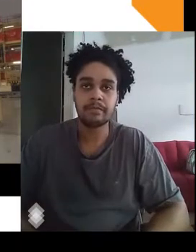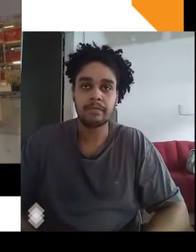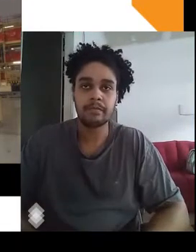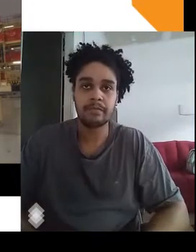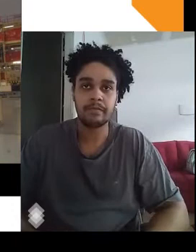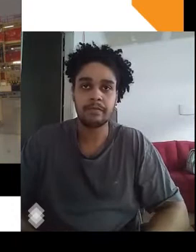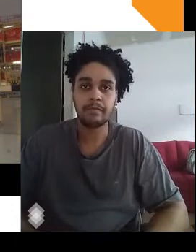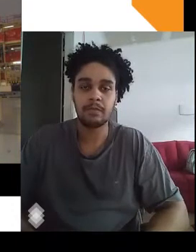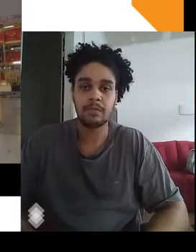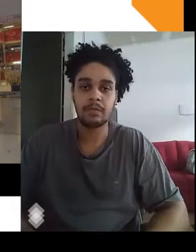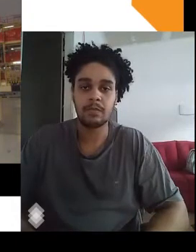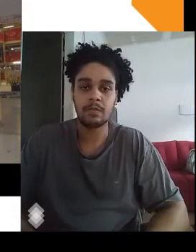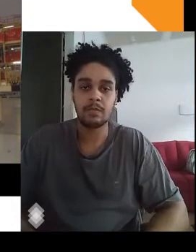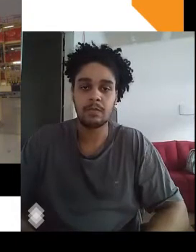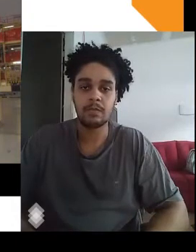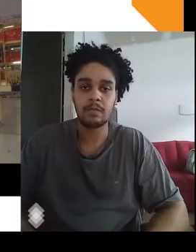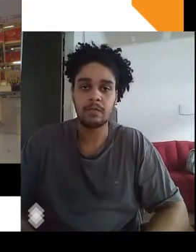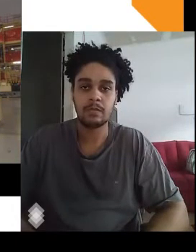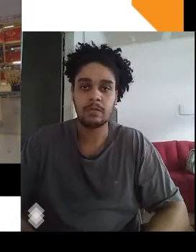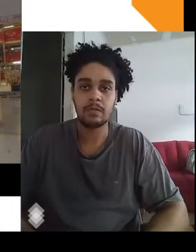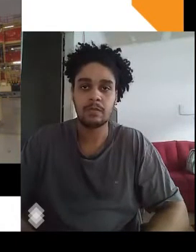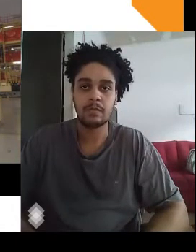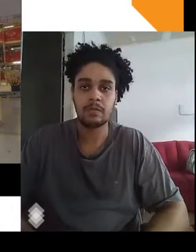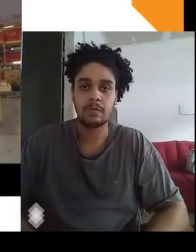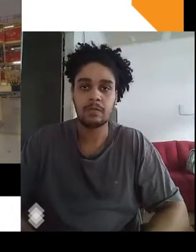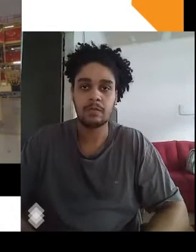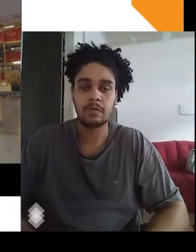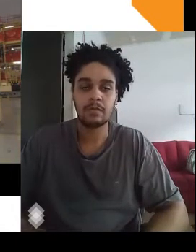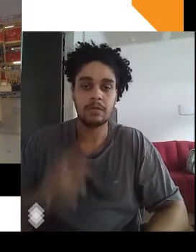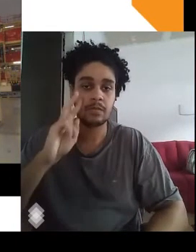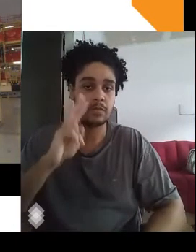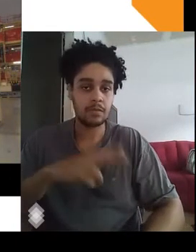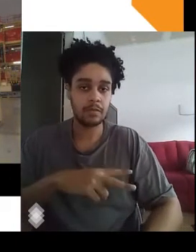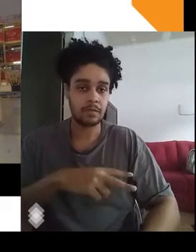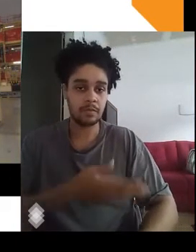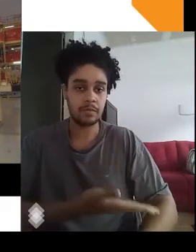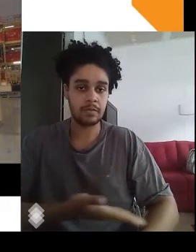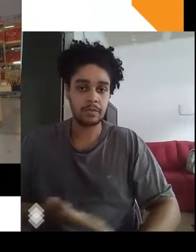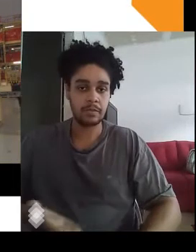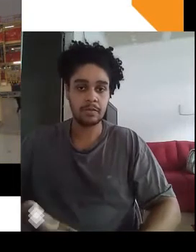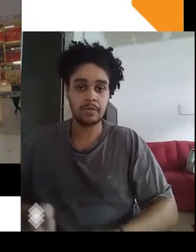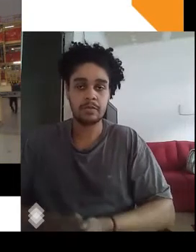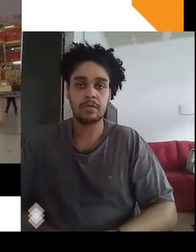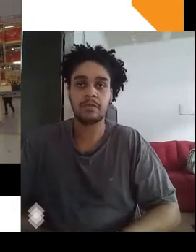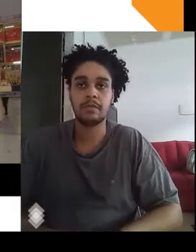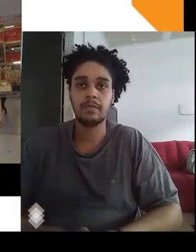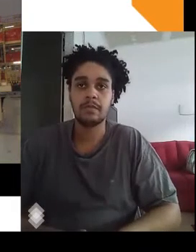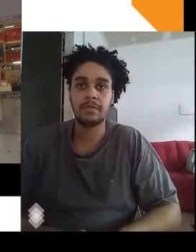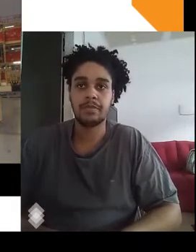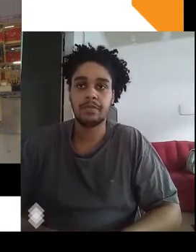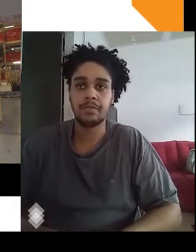have engineering, especially on the cabin development side. And also we have production. For example, right now we're in the hangar where we produce major sections